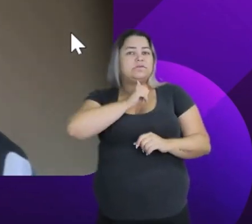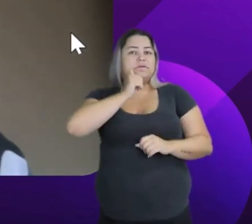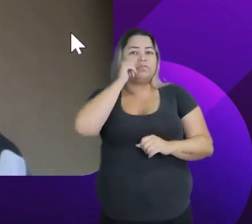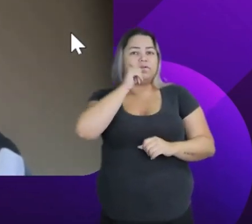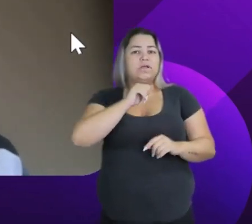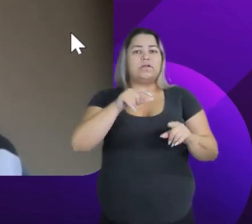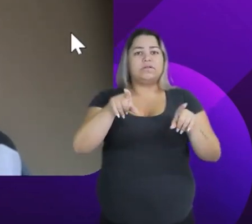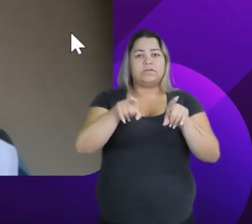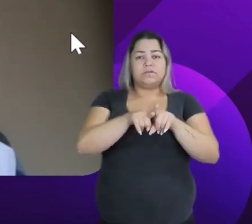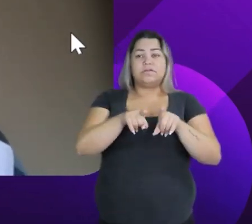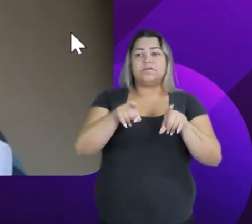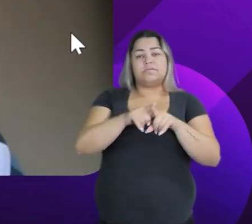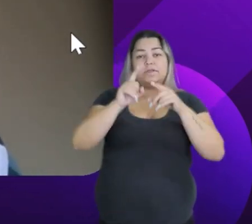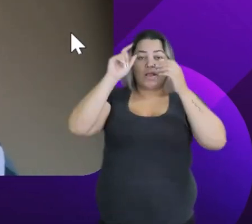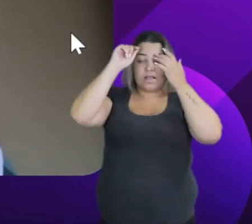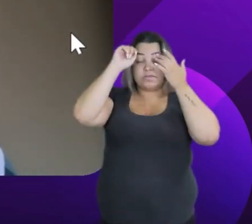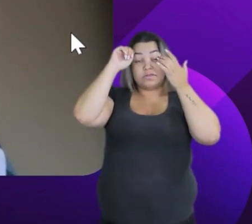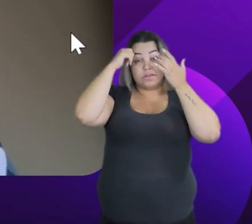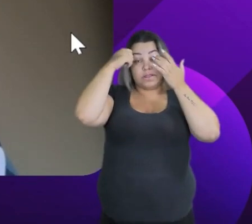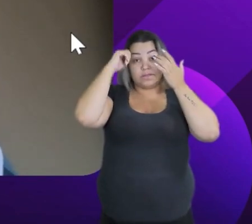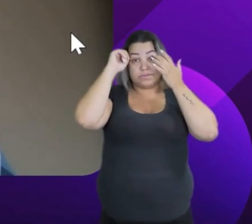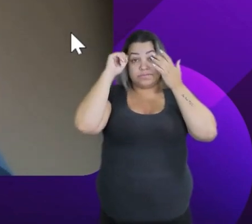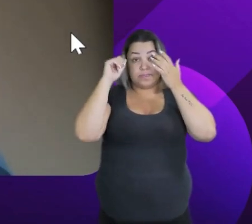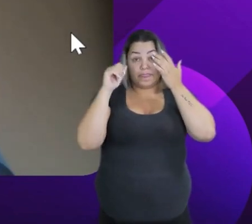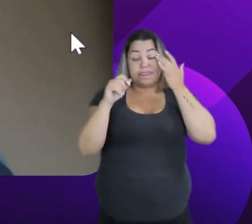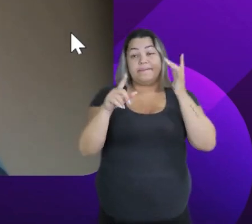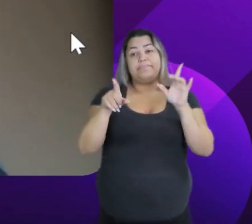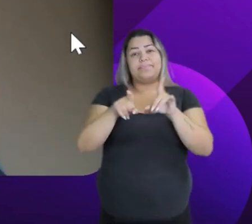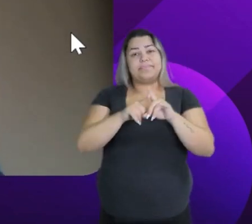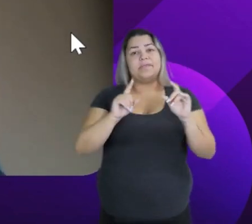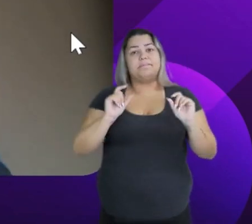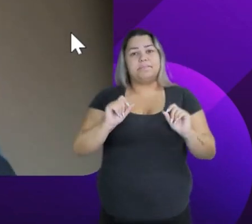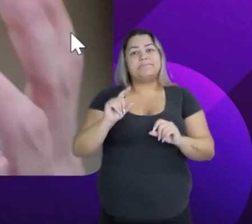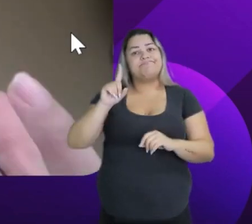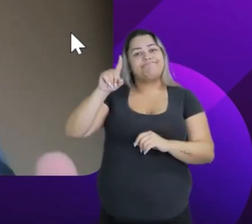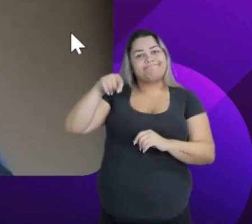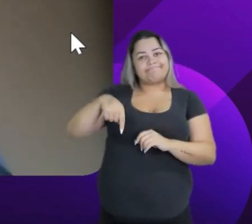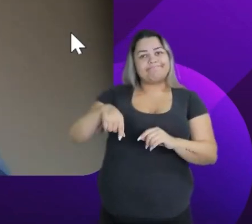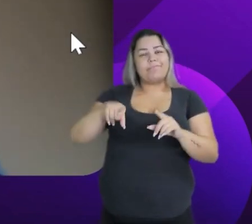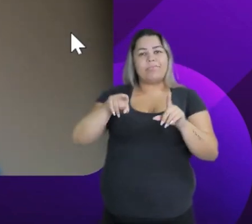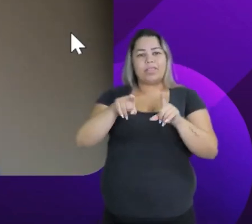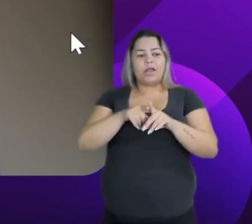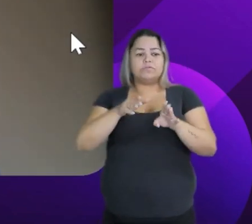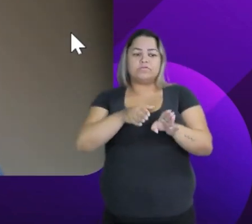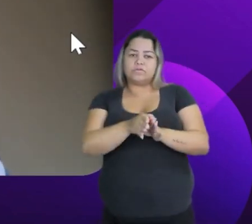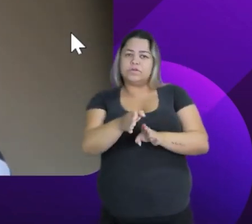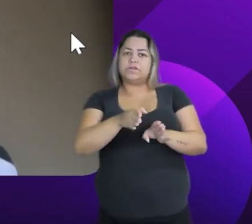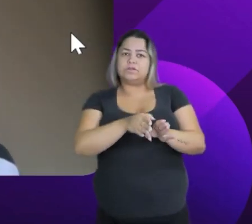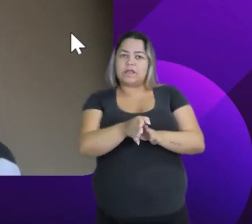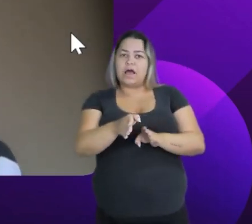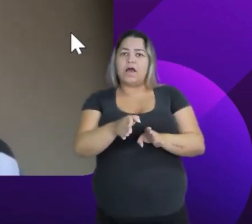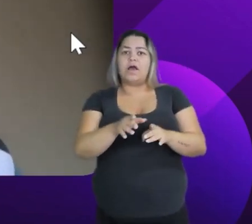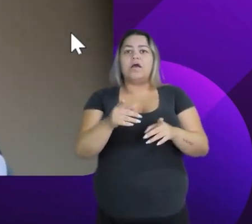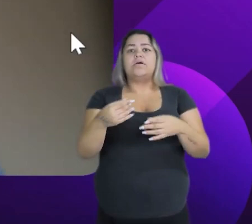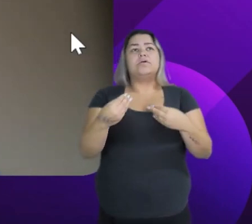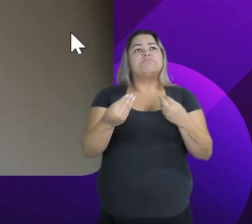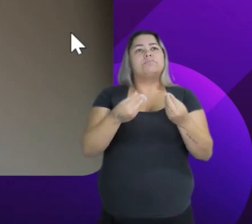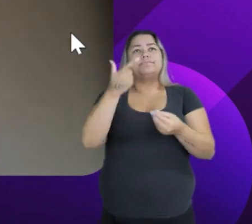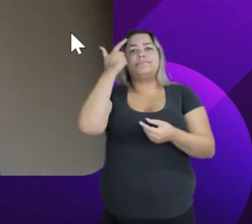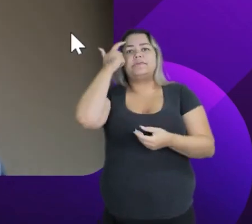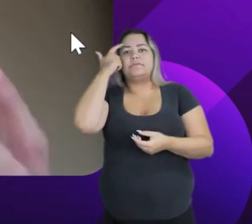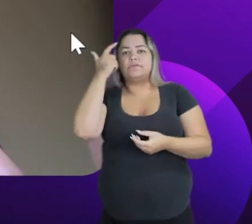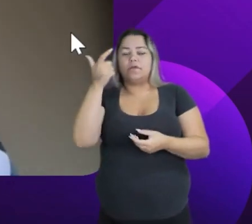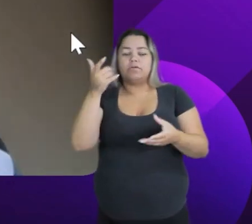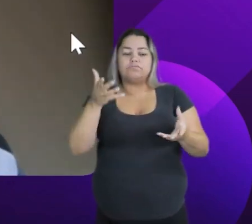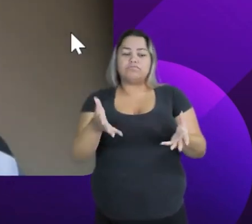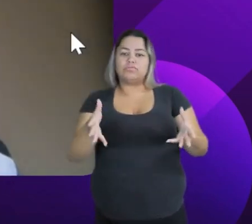também pessoas negras, né. Então eu acho que são condições aí que podem nos orientar a pensar políticas de inclusão, né, com